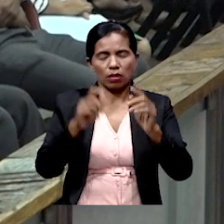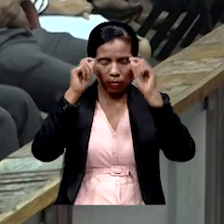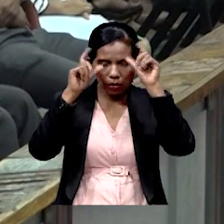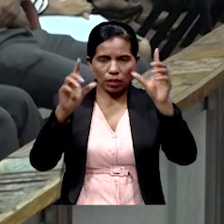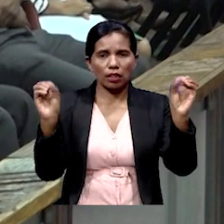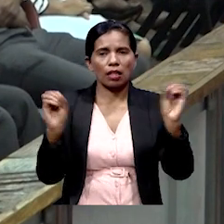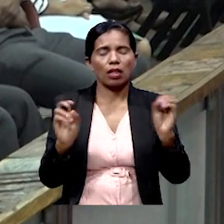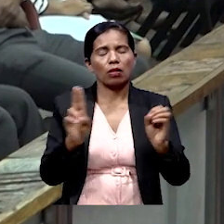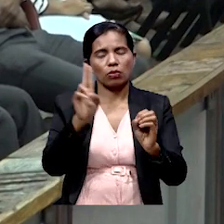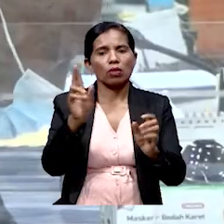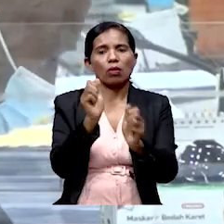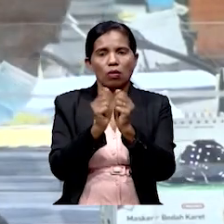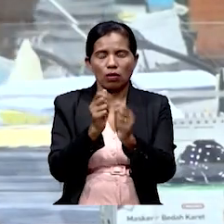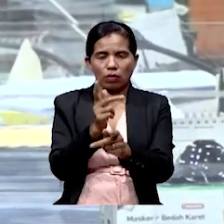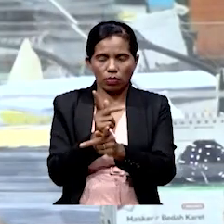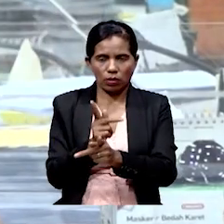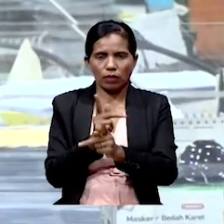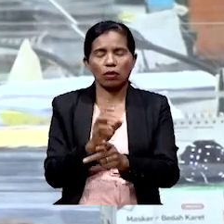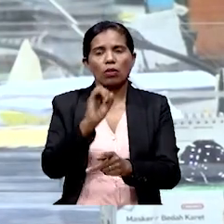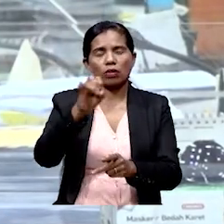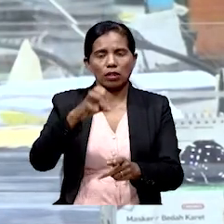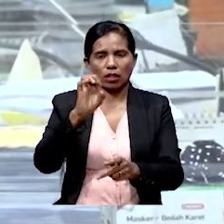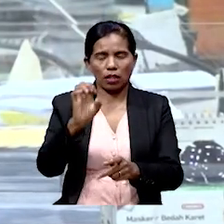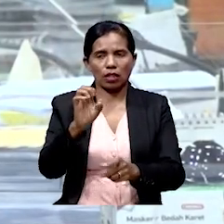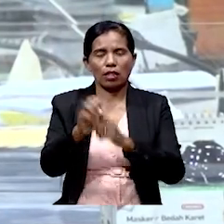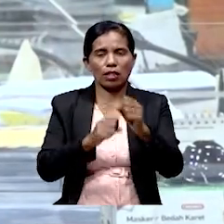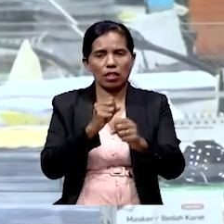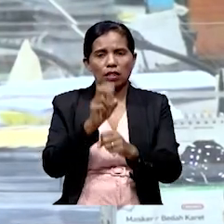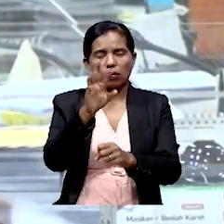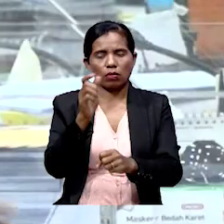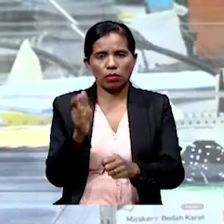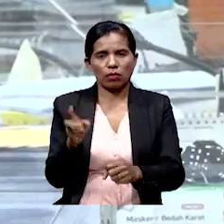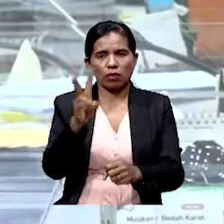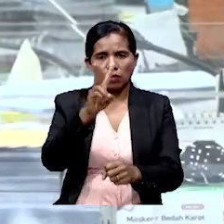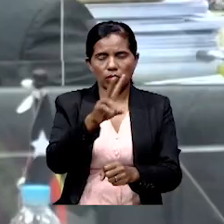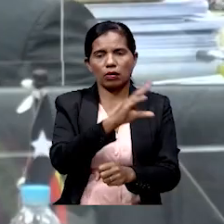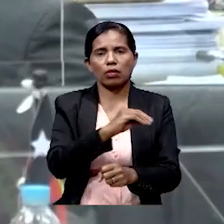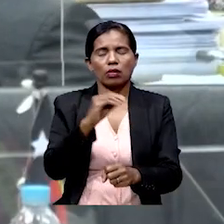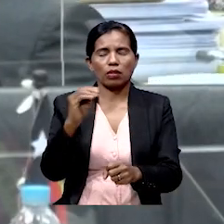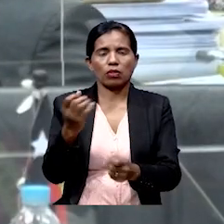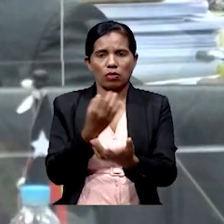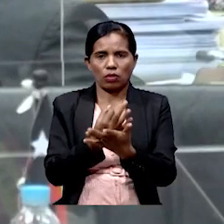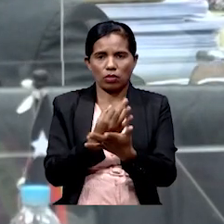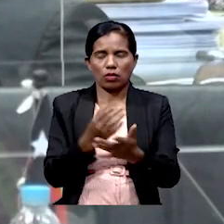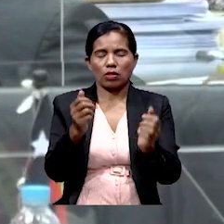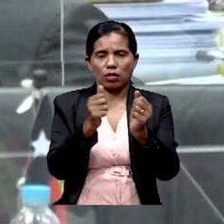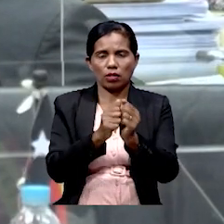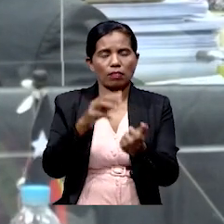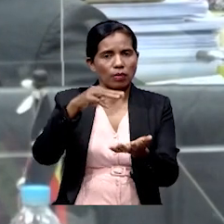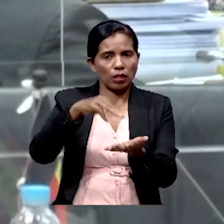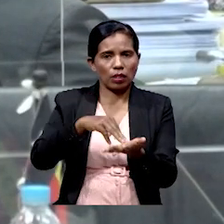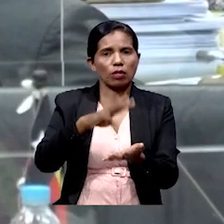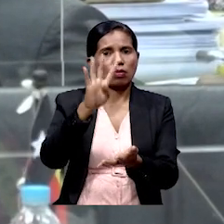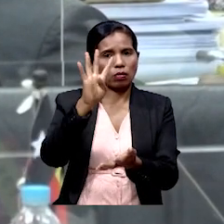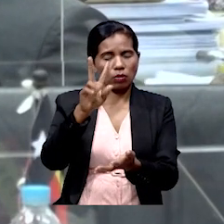cuidado. Nunemos, execução orçamento geral Estado batina em rua ou nulo recém rua, o montante bilhão rua ne,